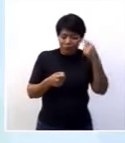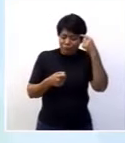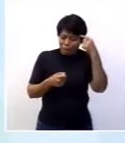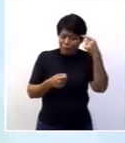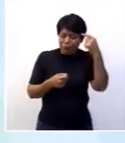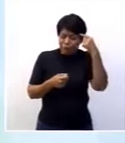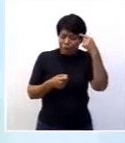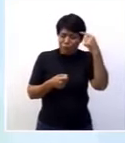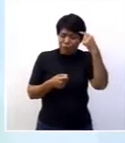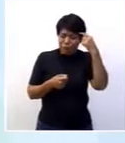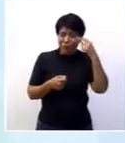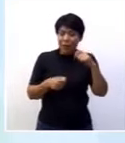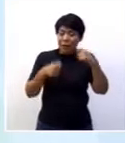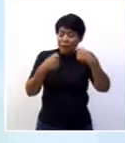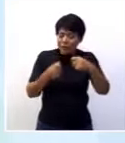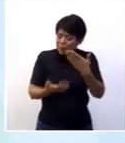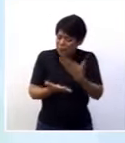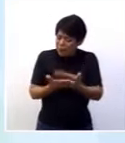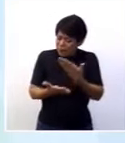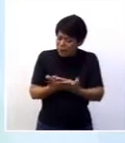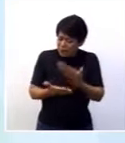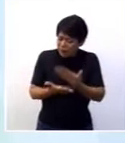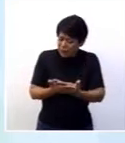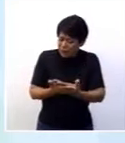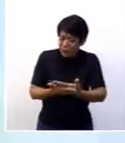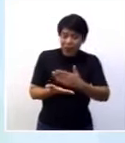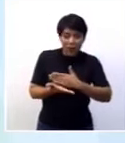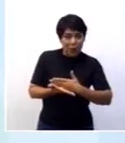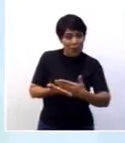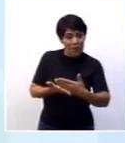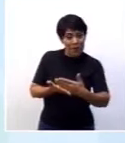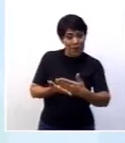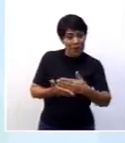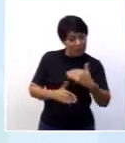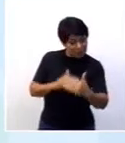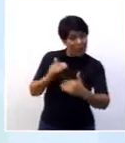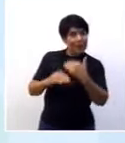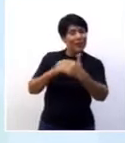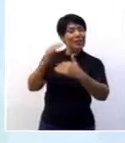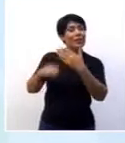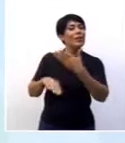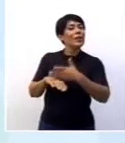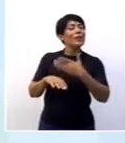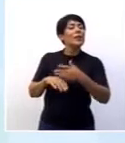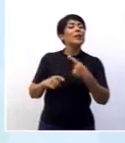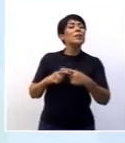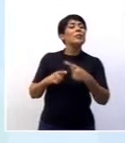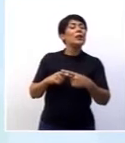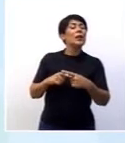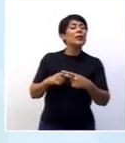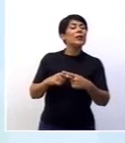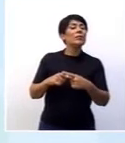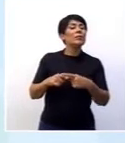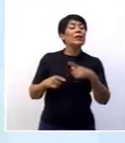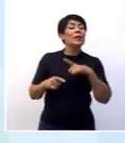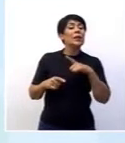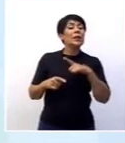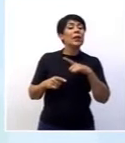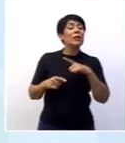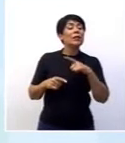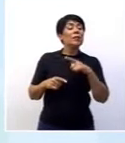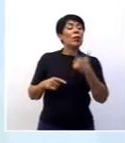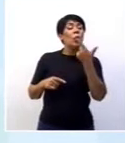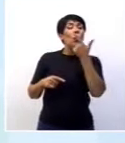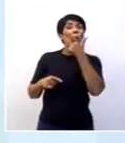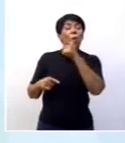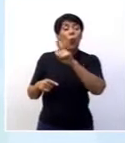preciso estudar para desenvolvermos essa atividade, porque ela vai demandar trazermos outras situações que já nos